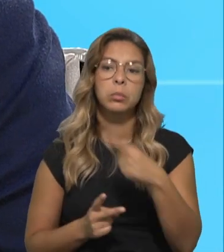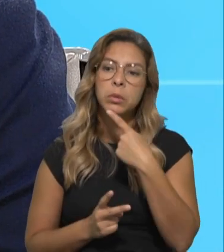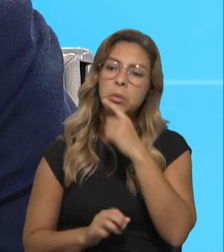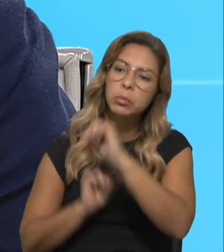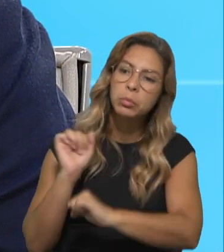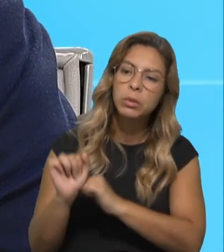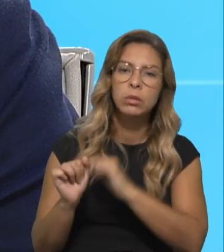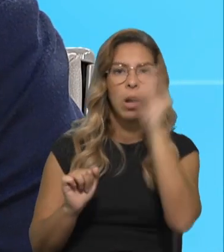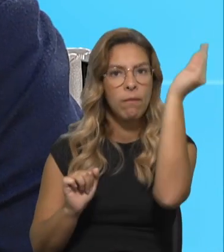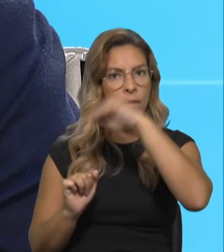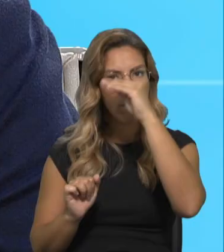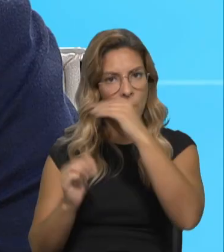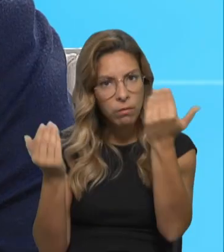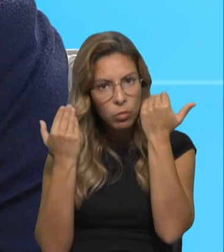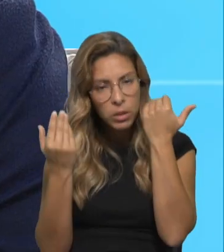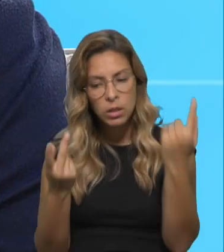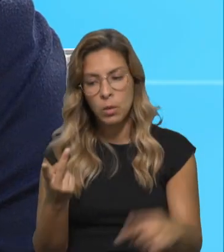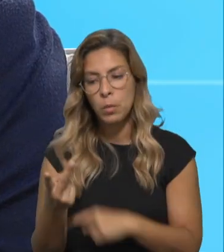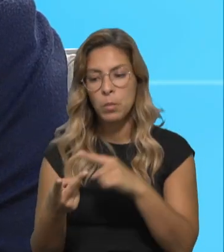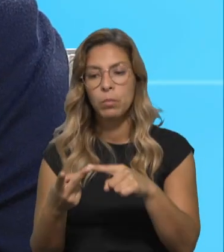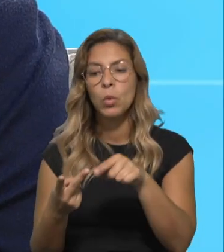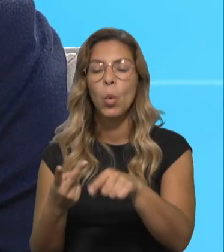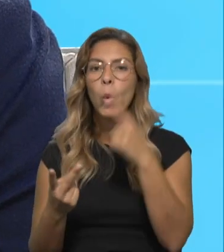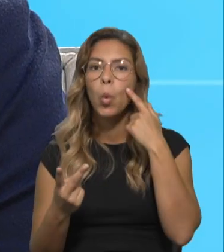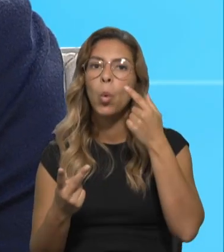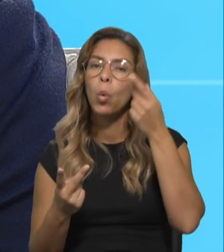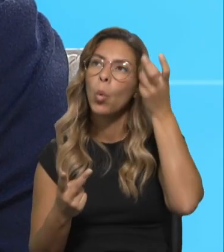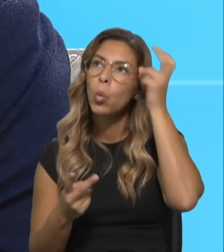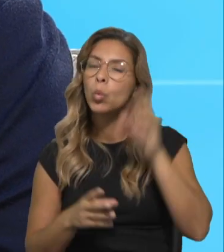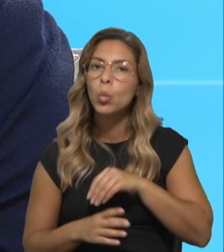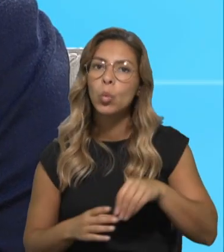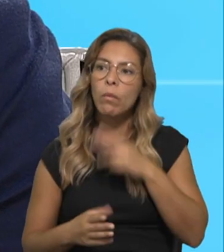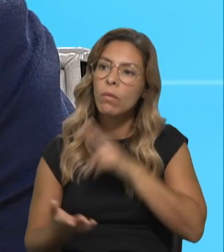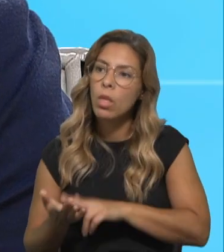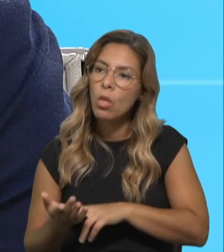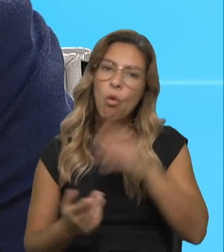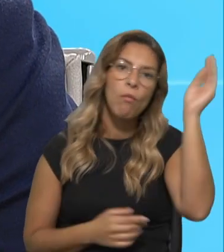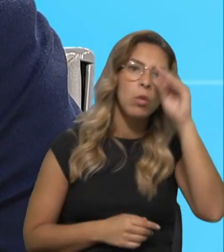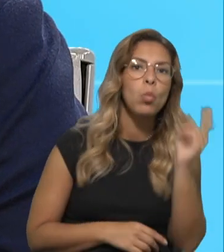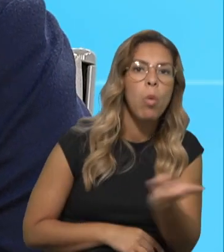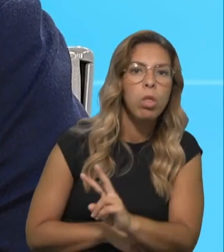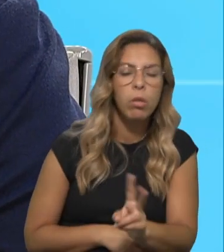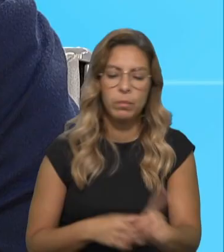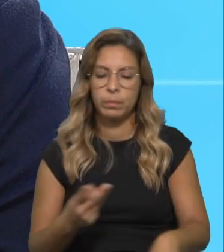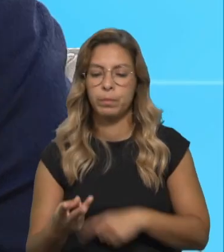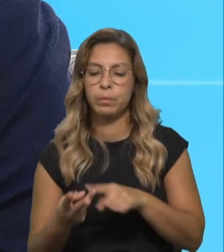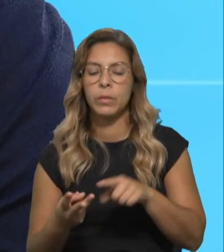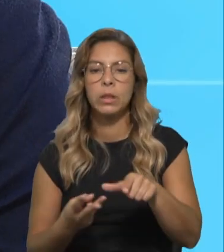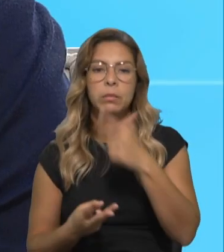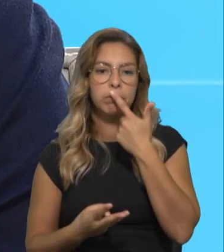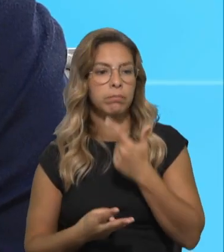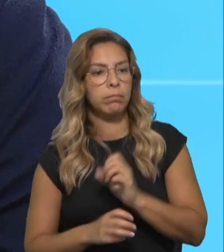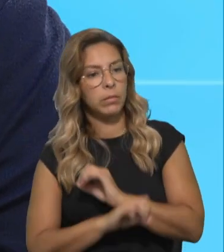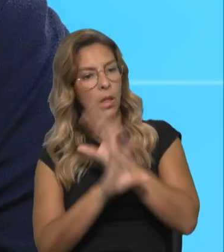fake news, se o conteúdo é verdadeiro ou falso, a questão da pessoa saber interpretar.